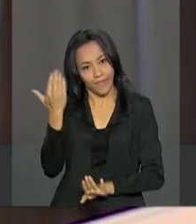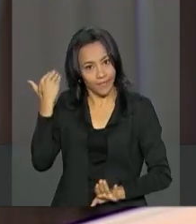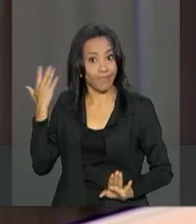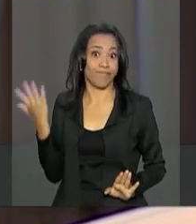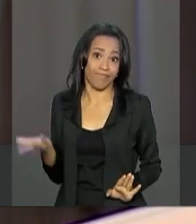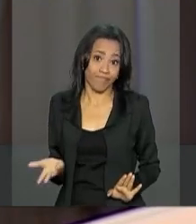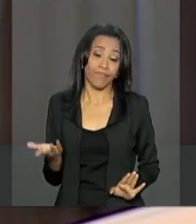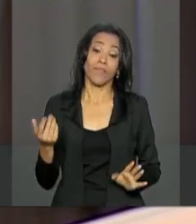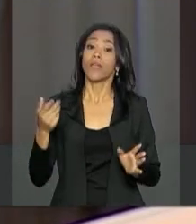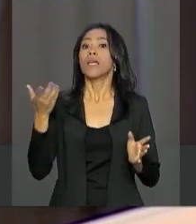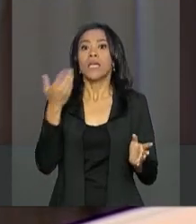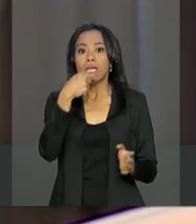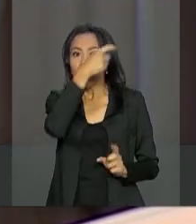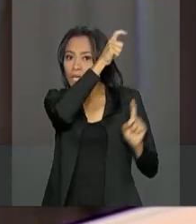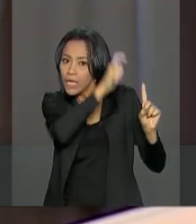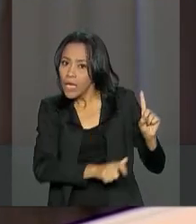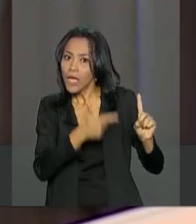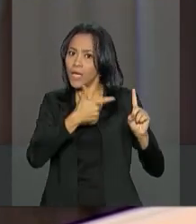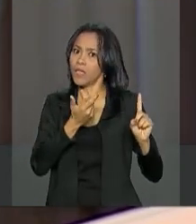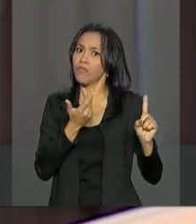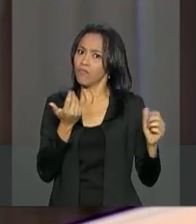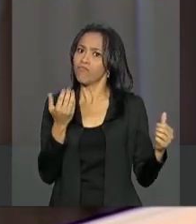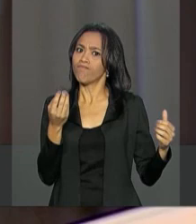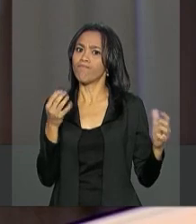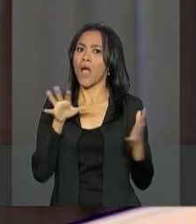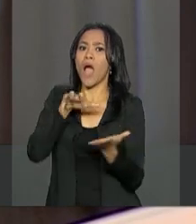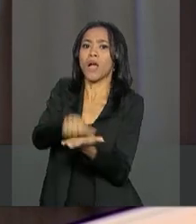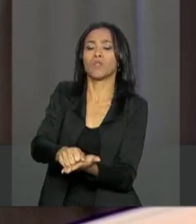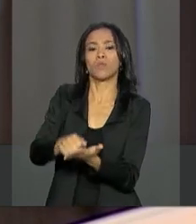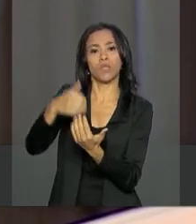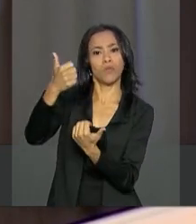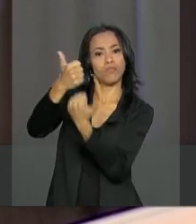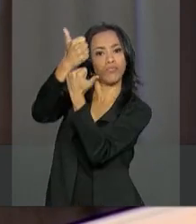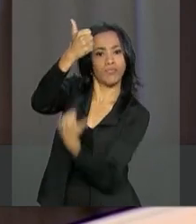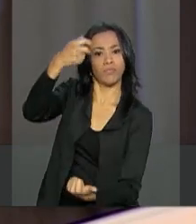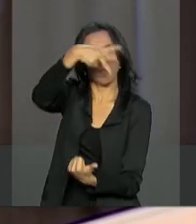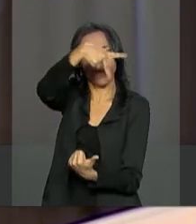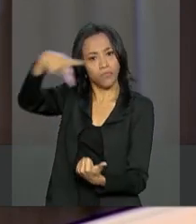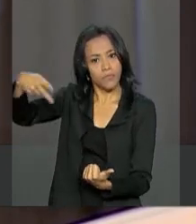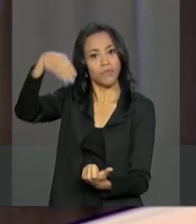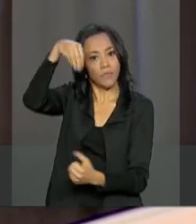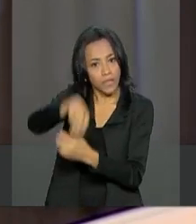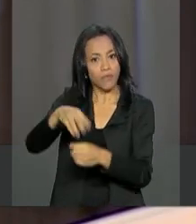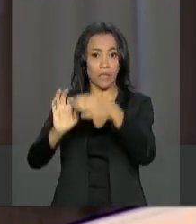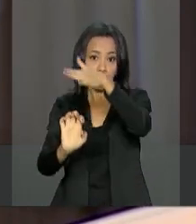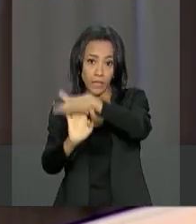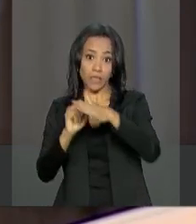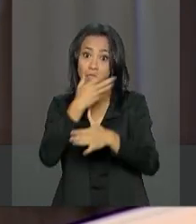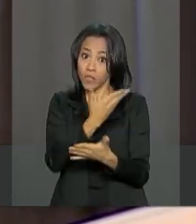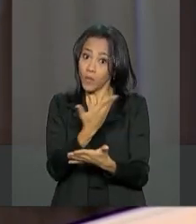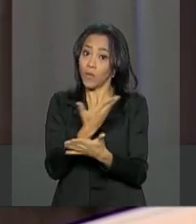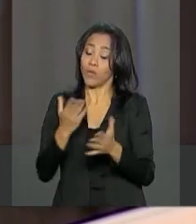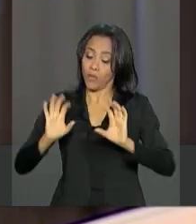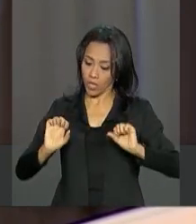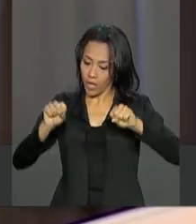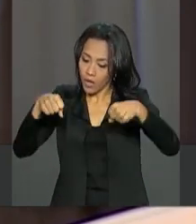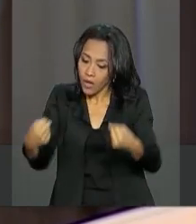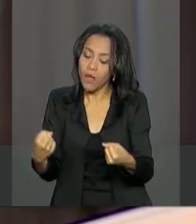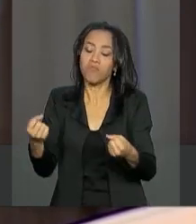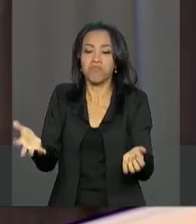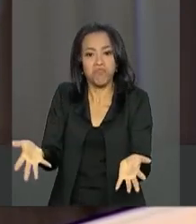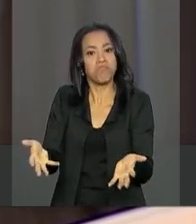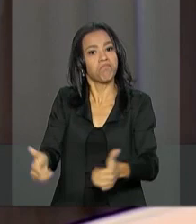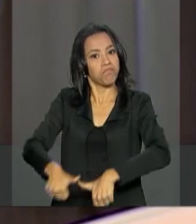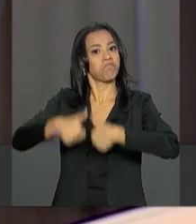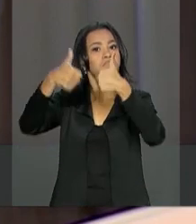para recuperar a Petrobras, e o fez ao longo desse período. Seguramente, ele transmitirá aos senhores e